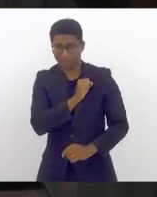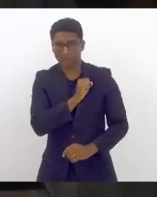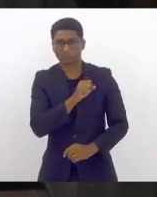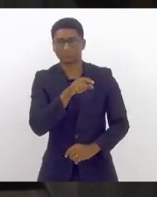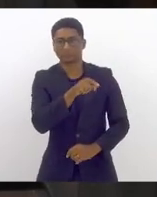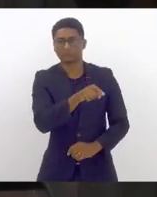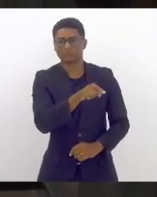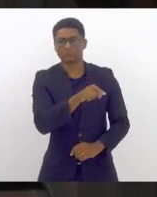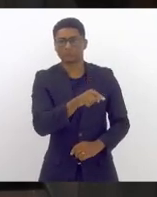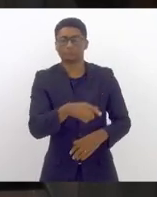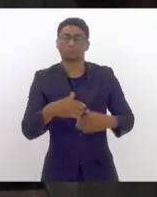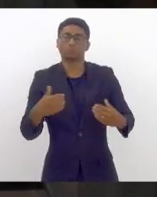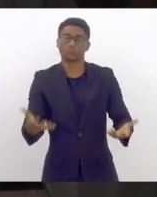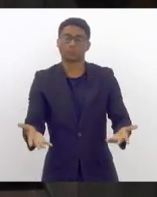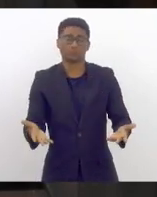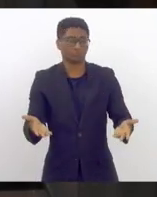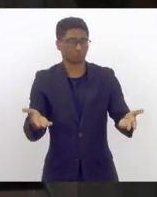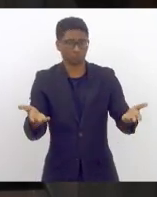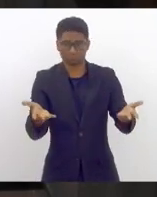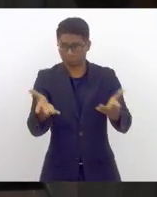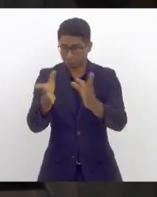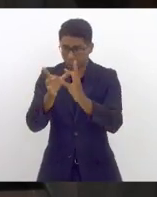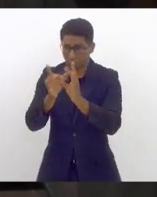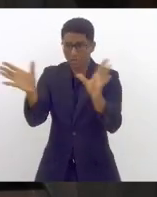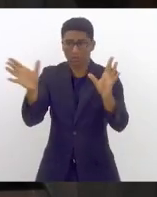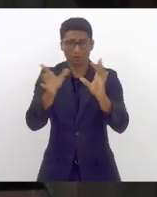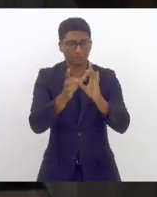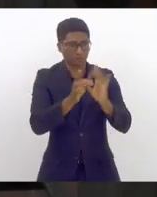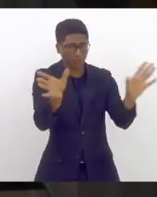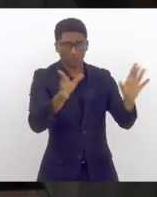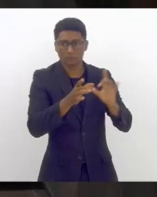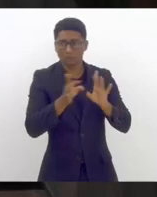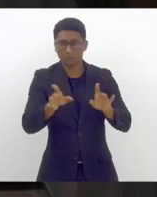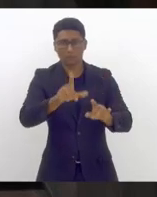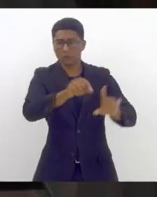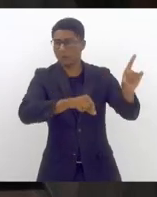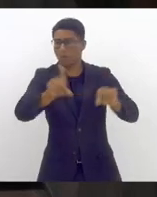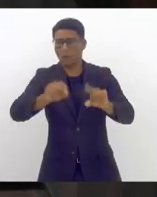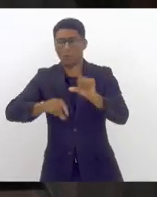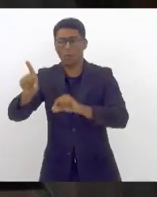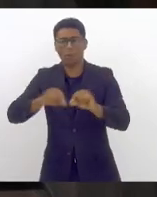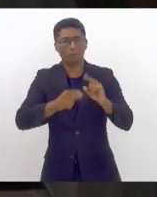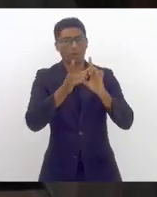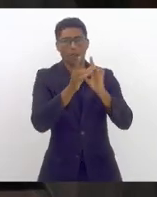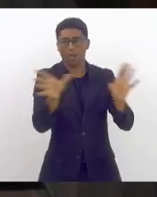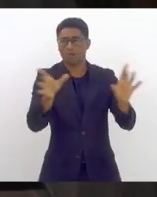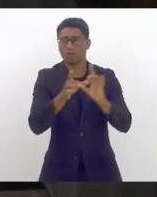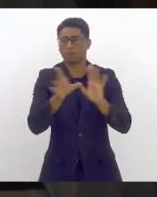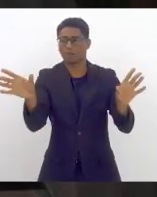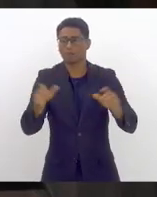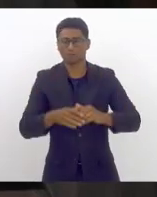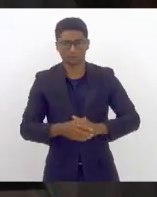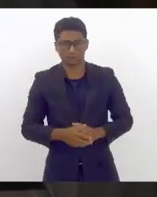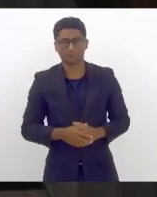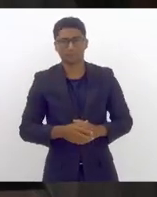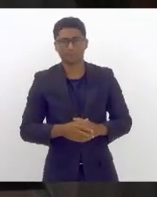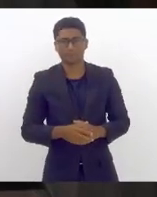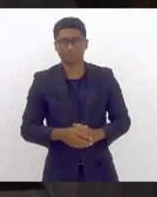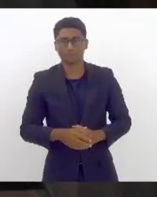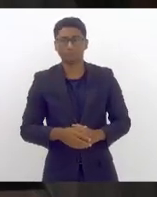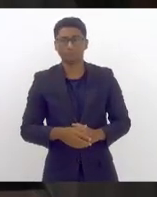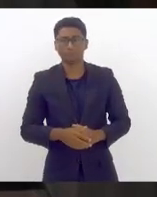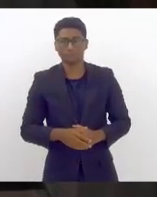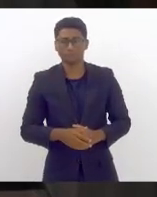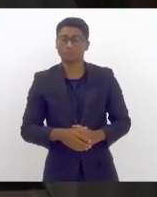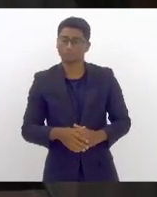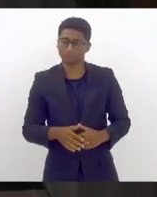diante da liberdade, estão fazendo as suas escolhas. E, mesmo assim,